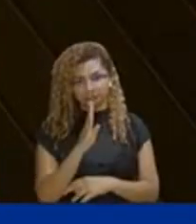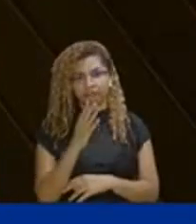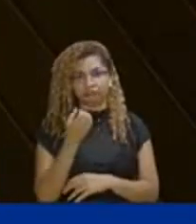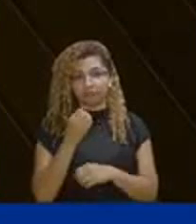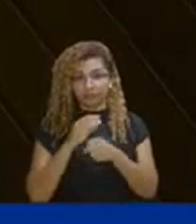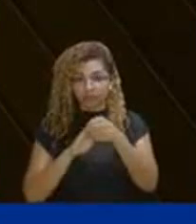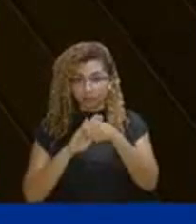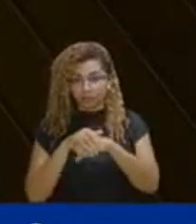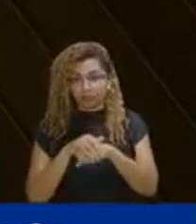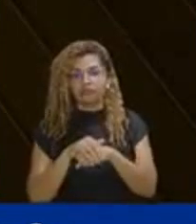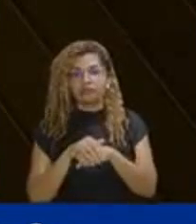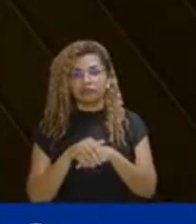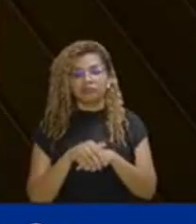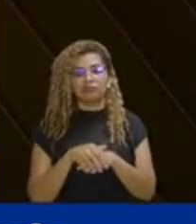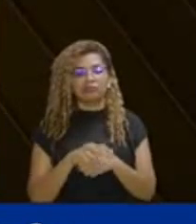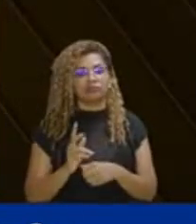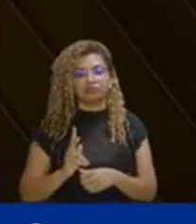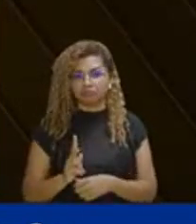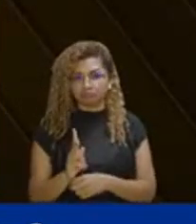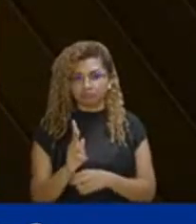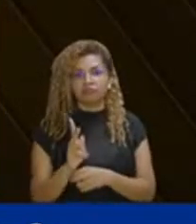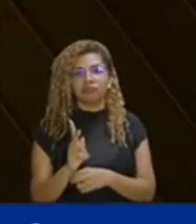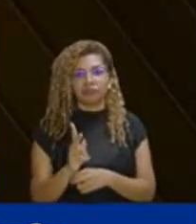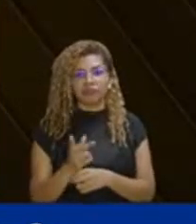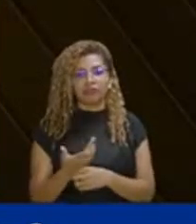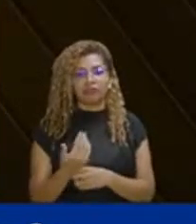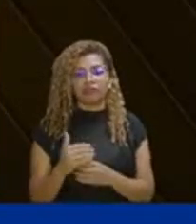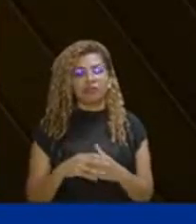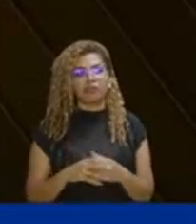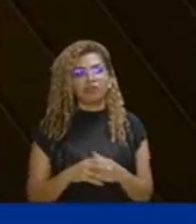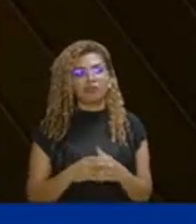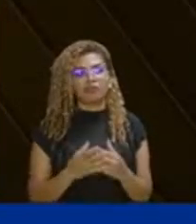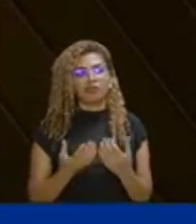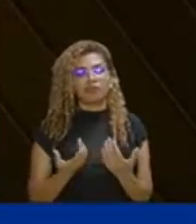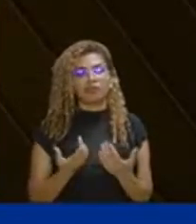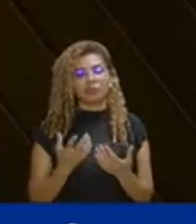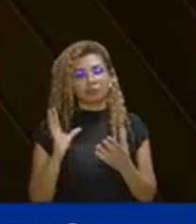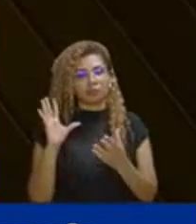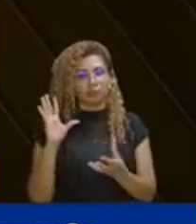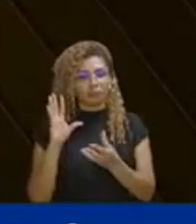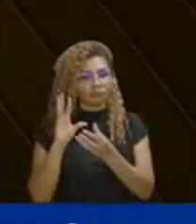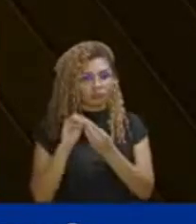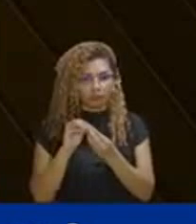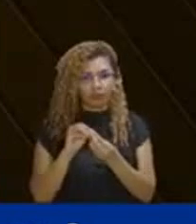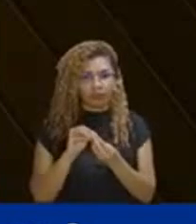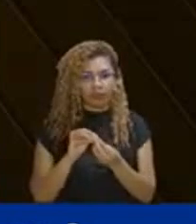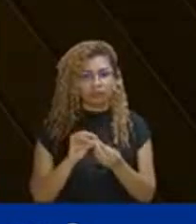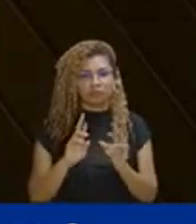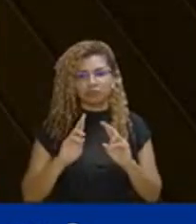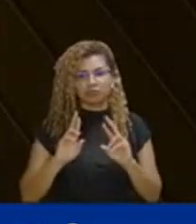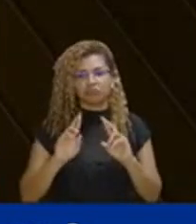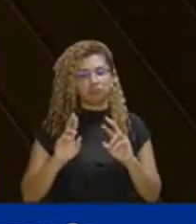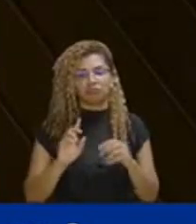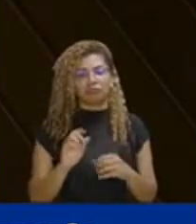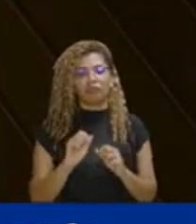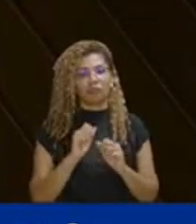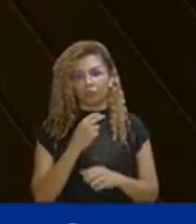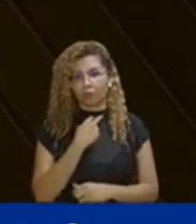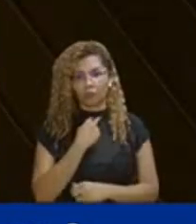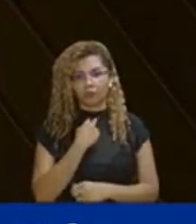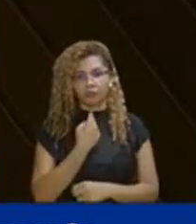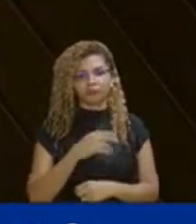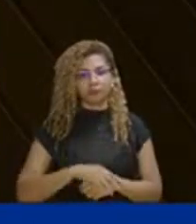noite. Nesse sentido, ao se manter a coerência, a conclusão não pode ser outra. Eu mantenho, então, conforme nós já